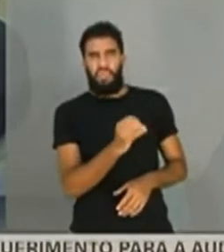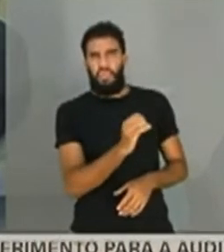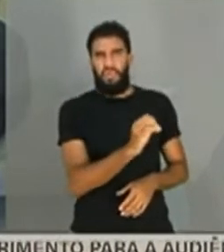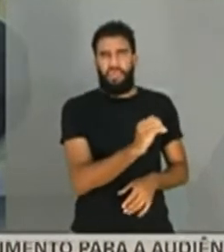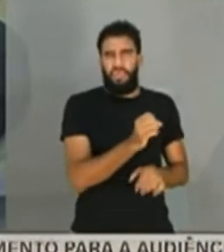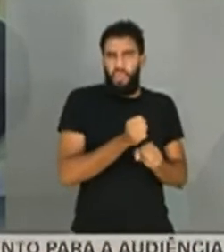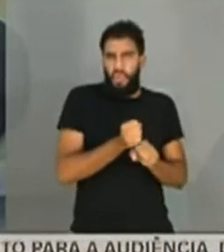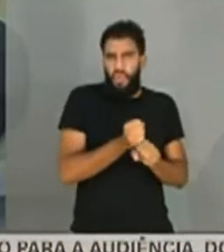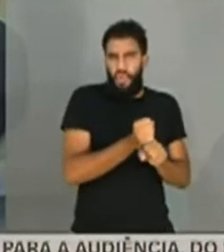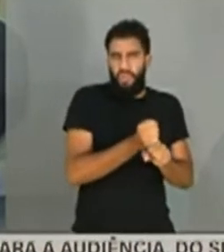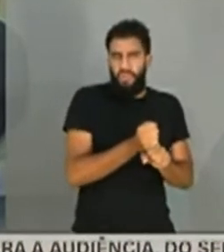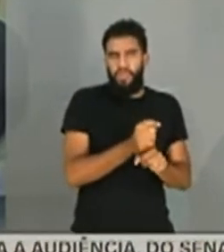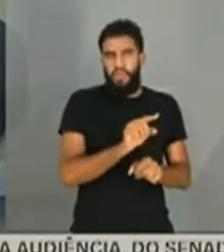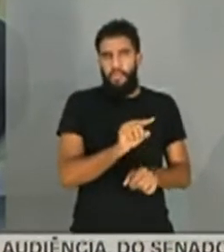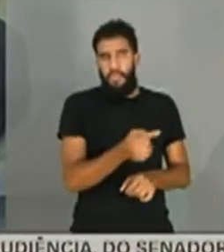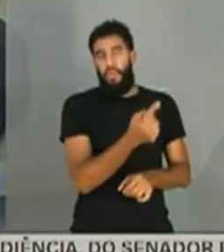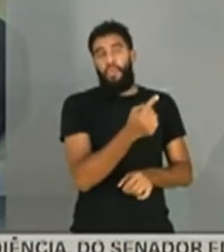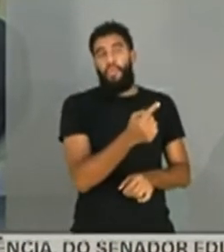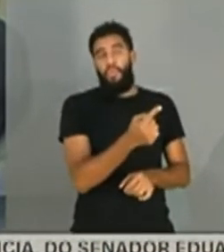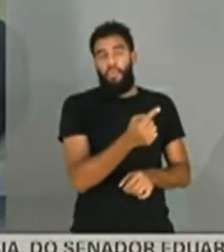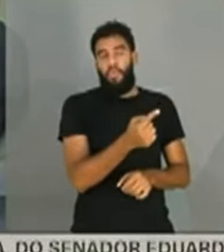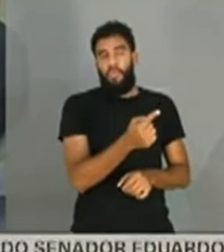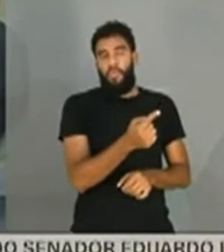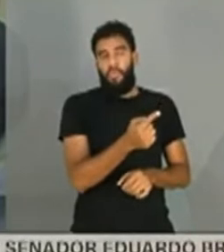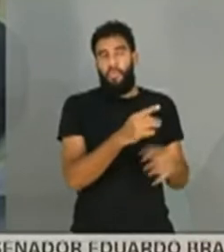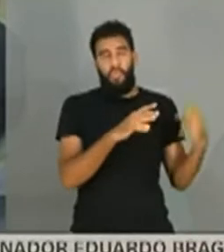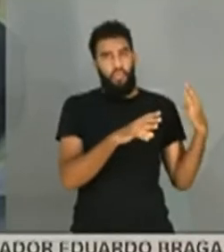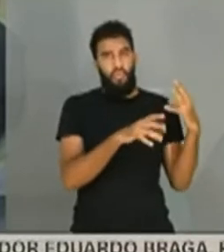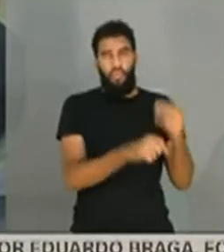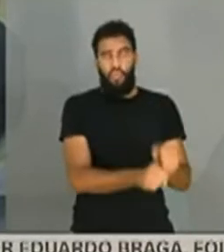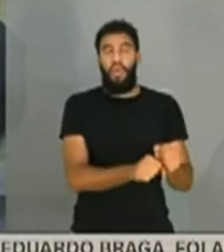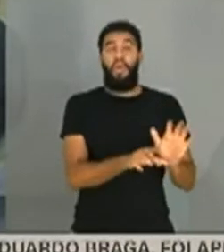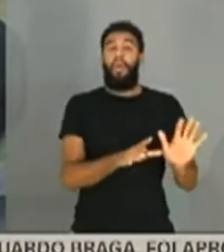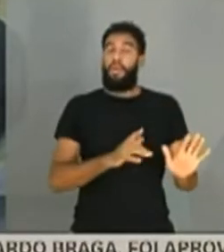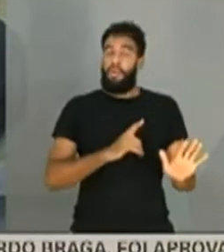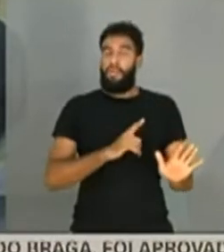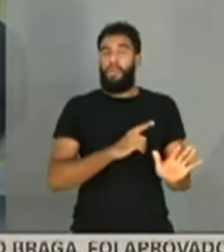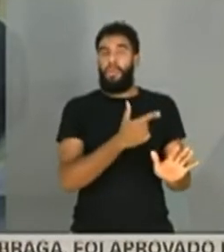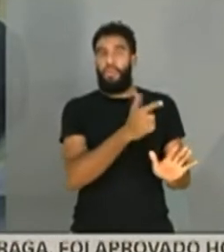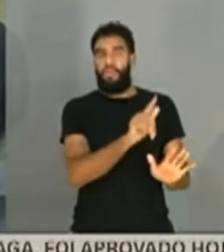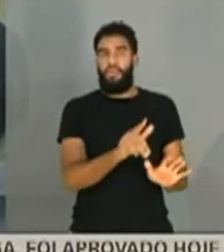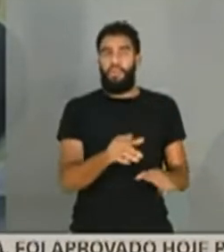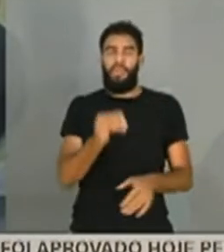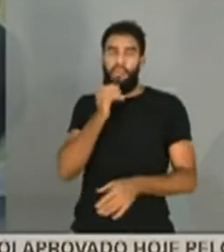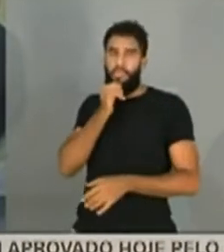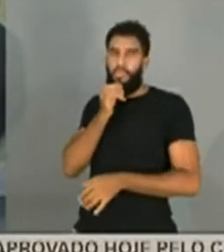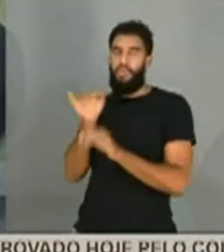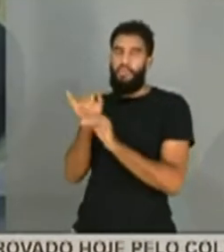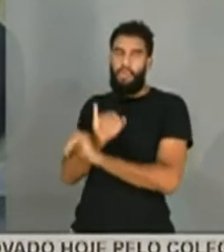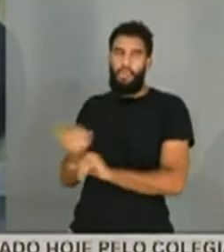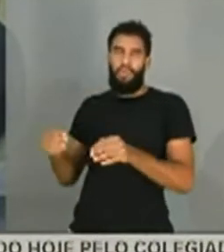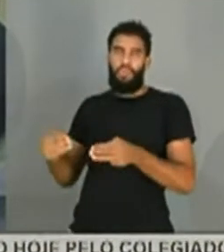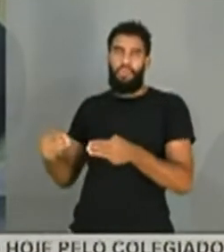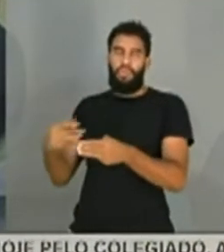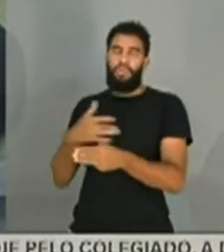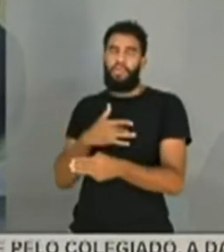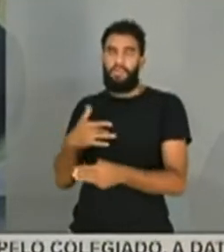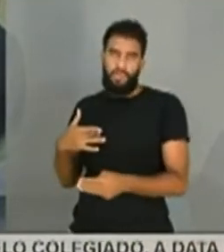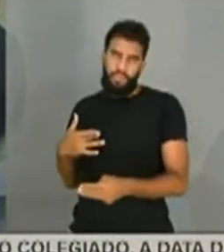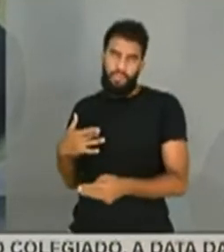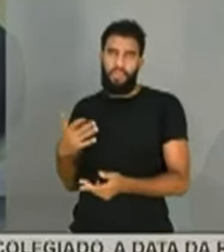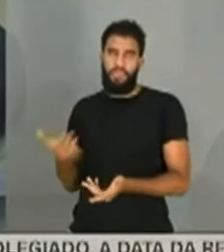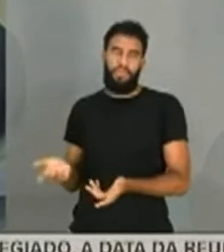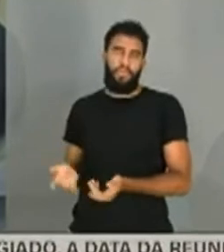Talvez 400 assim, mil reais. o ano inteiro, enquanto vários e vários veículos aí... Campanhas do Ministério da Saúde, é muito isso? Muito pequenos, assim, é porque a